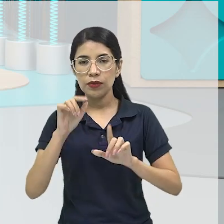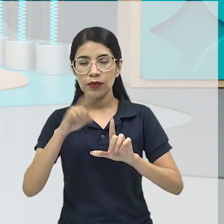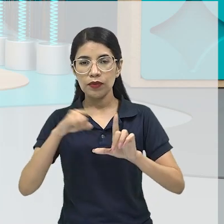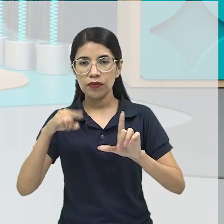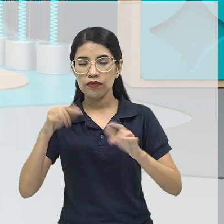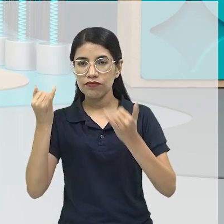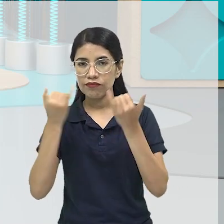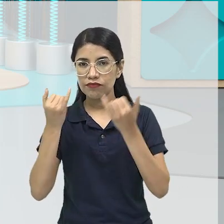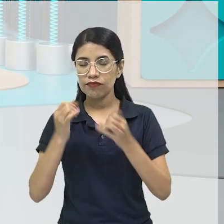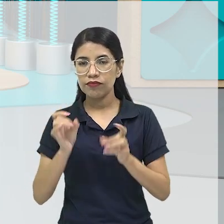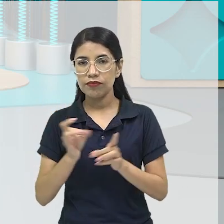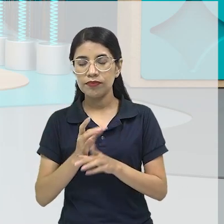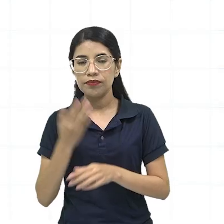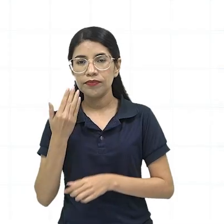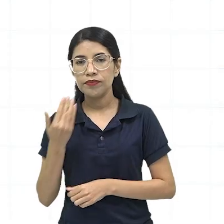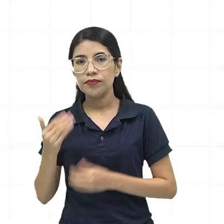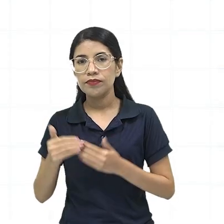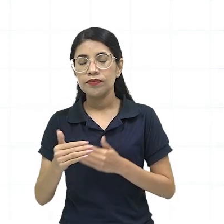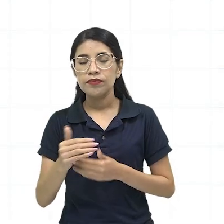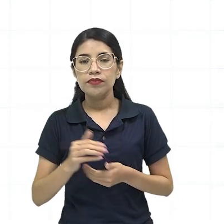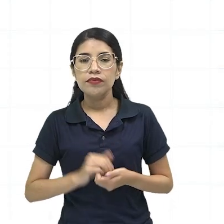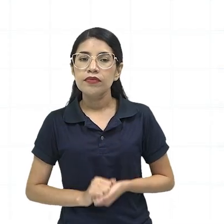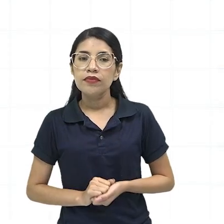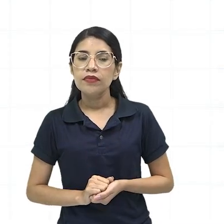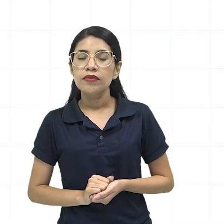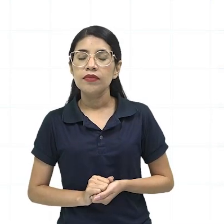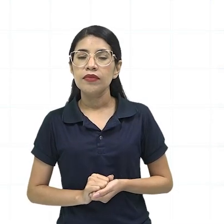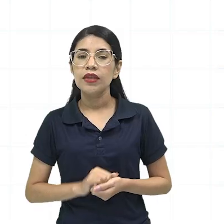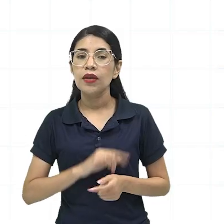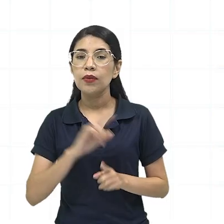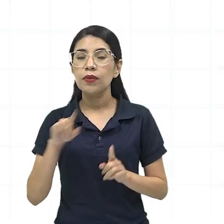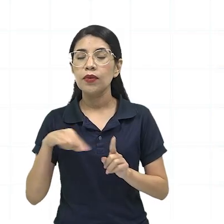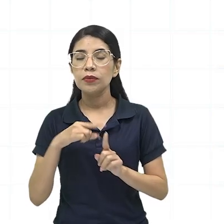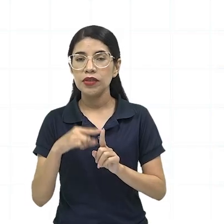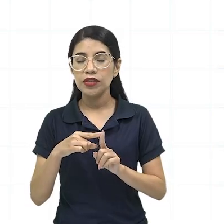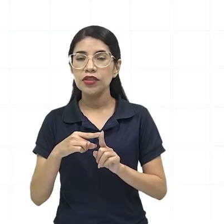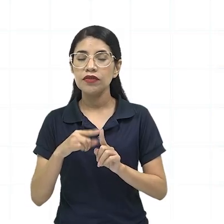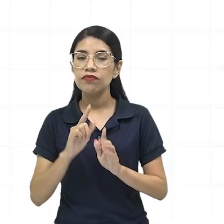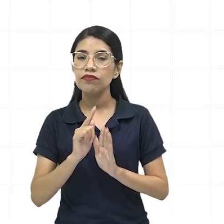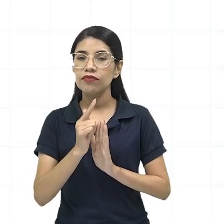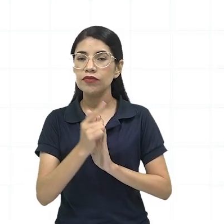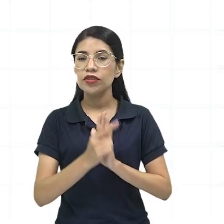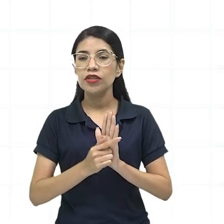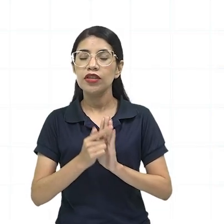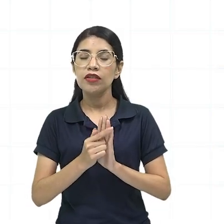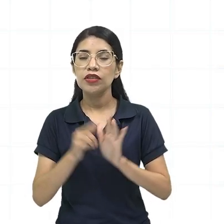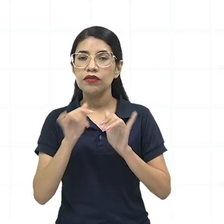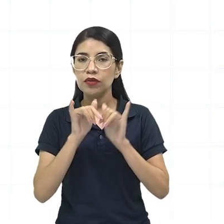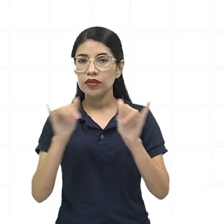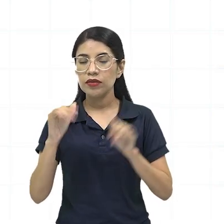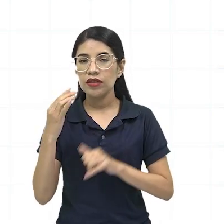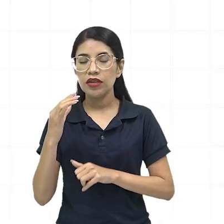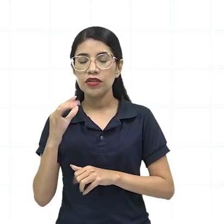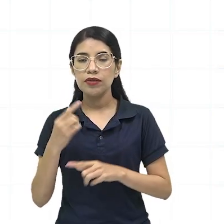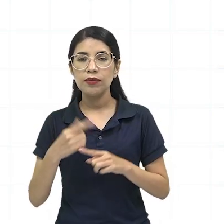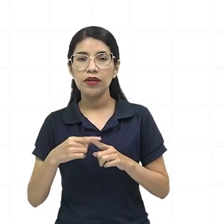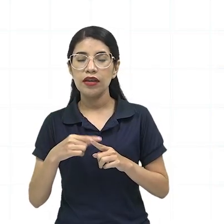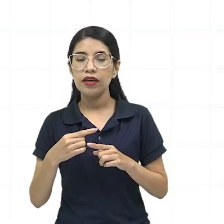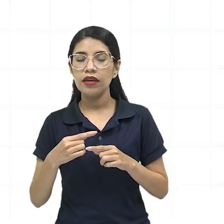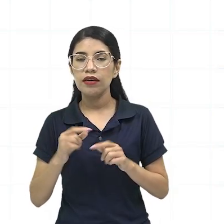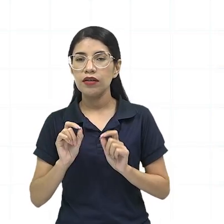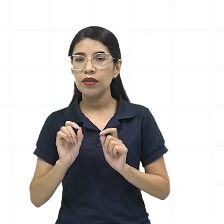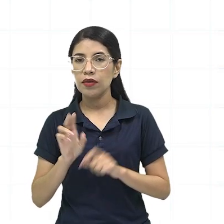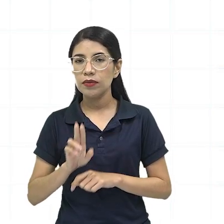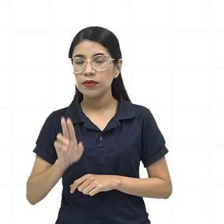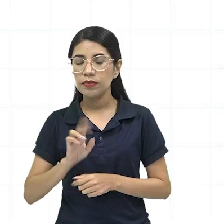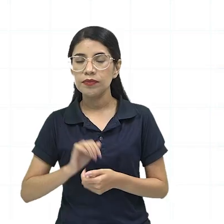Perfeito? Continuando então, nós temos lá a finalidade, para que serve os gêneros de divulgação científica. A gente já falou um